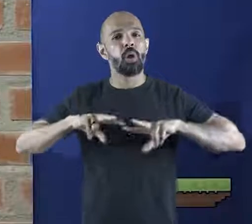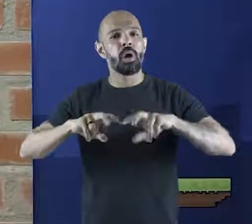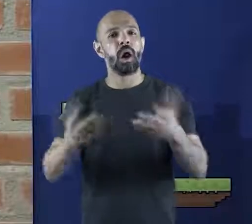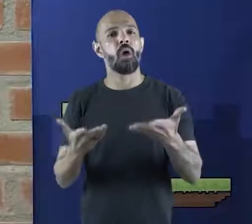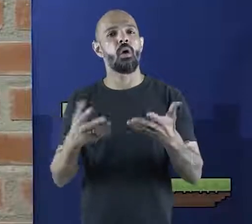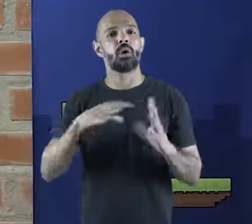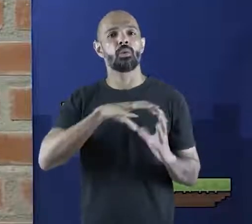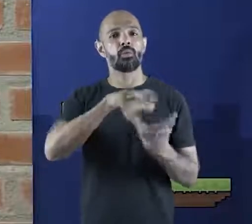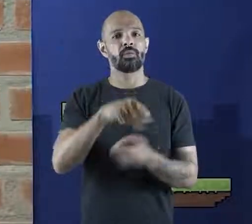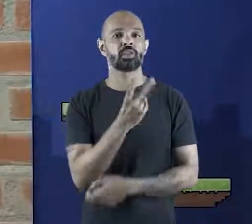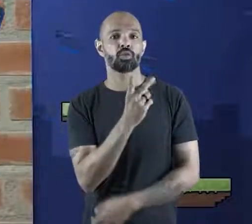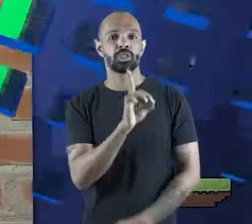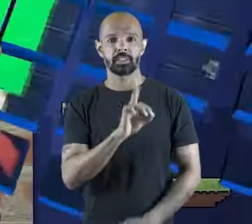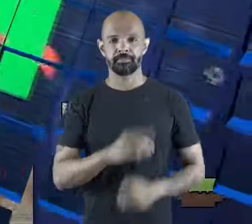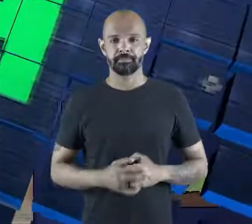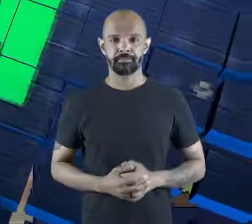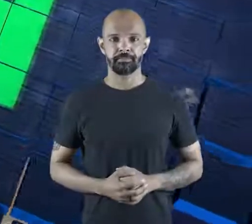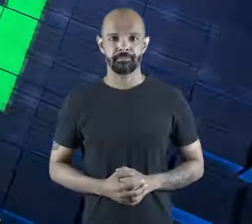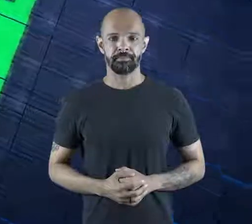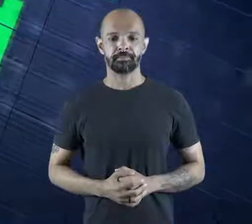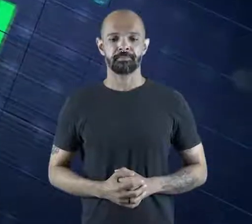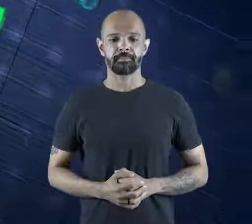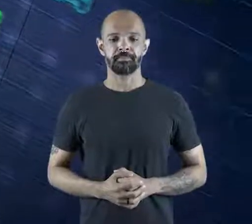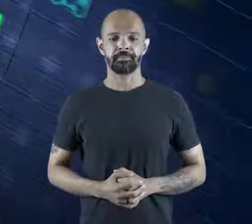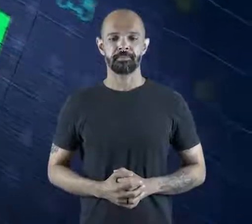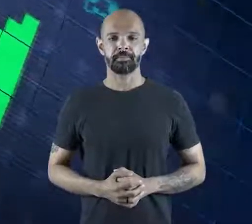mais o universo 2D.